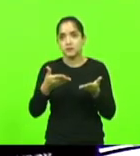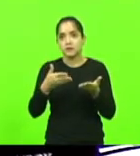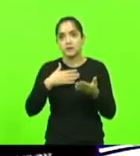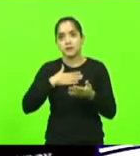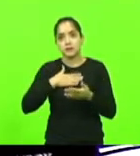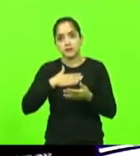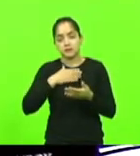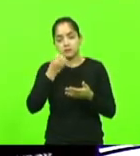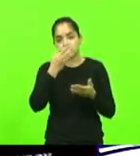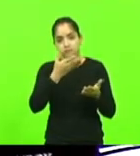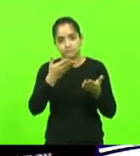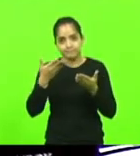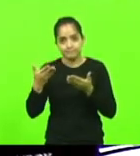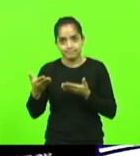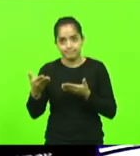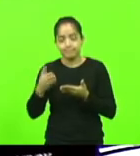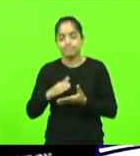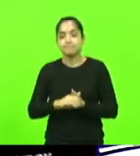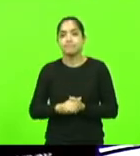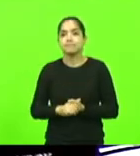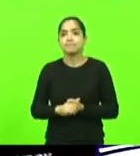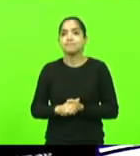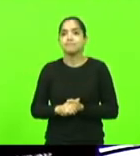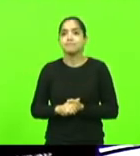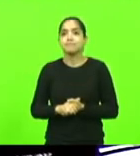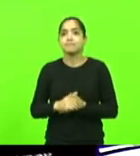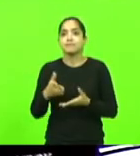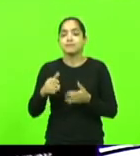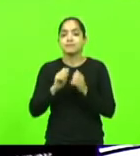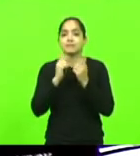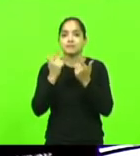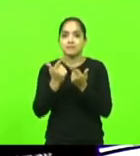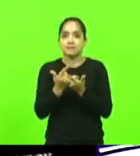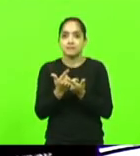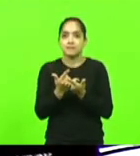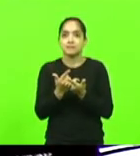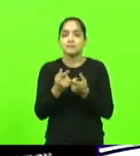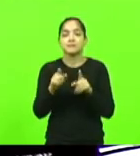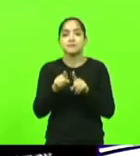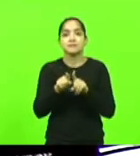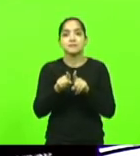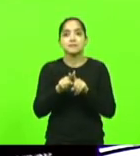as boas-vindas aqui nesse Parlamento catarinense, e também, ao mesmo